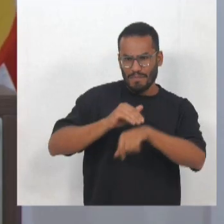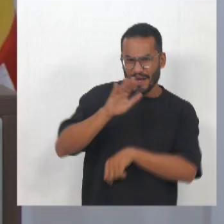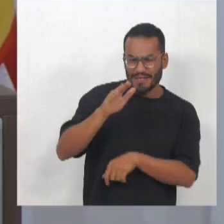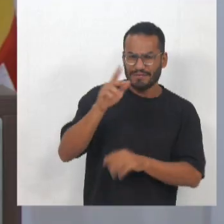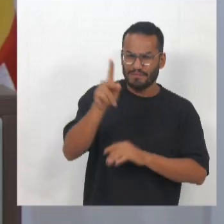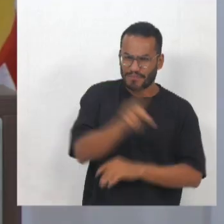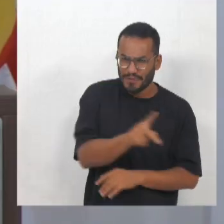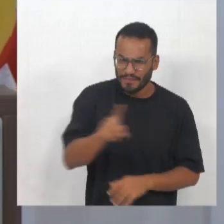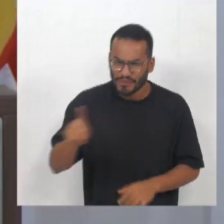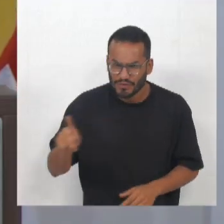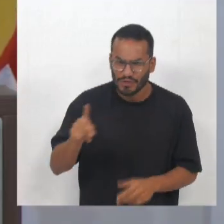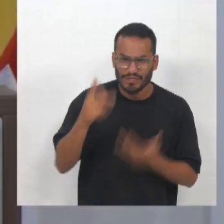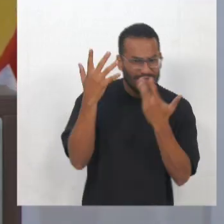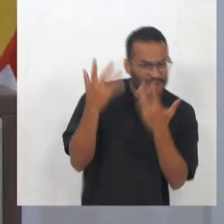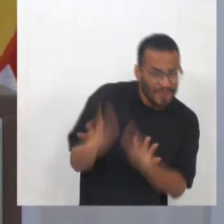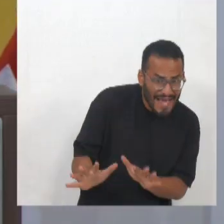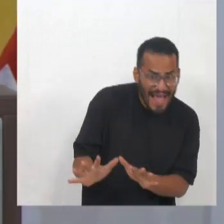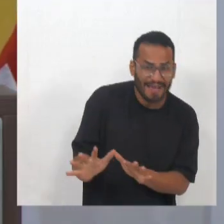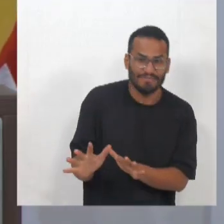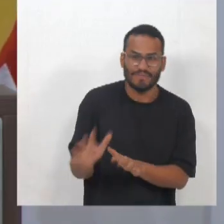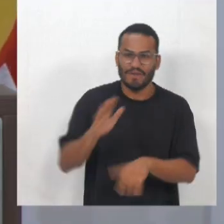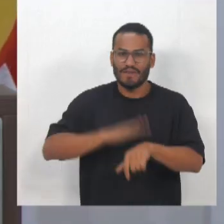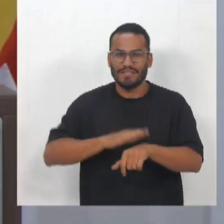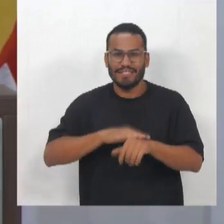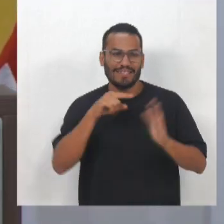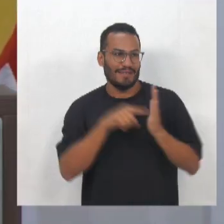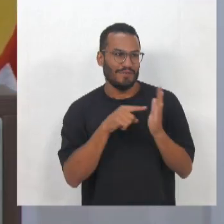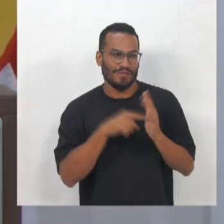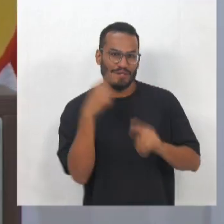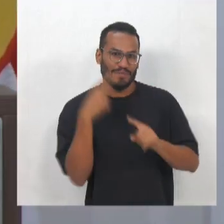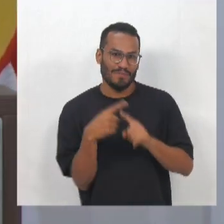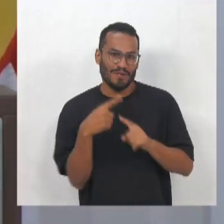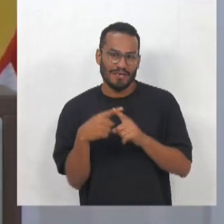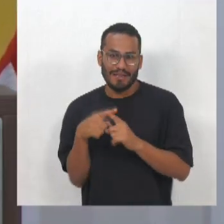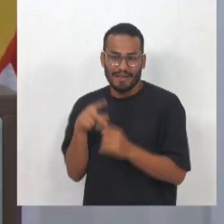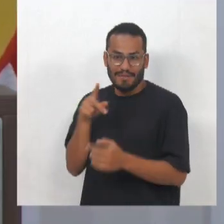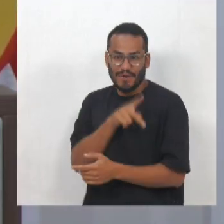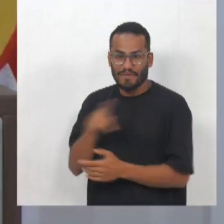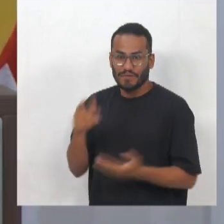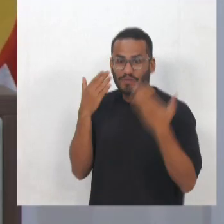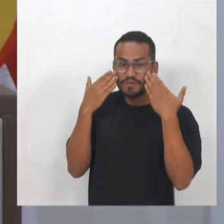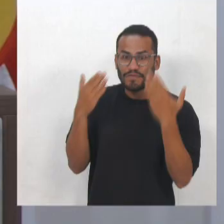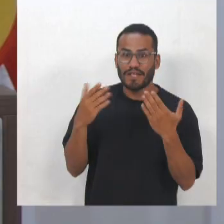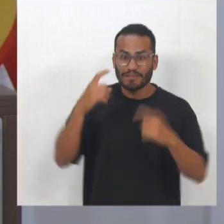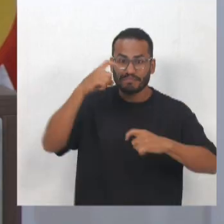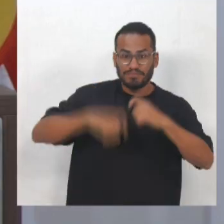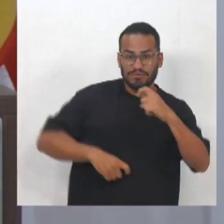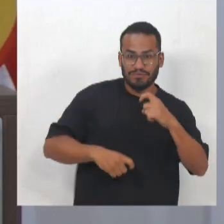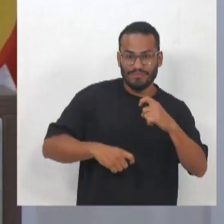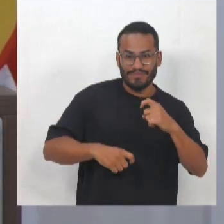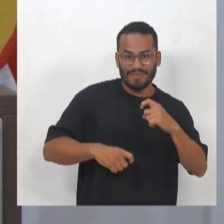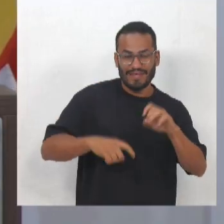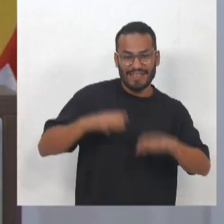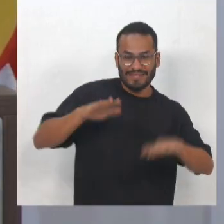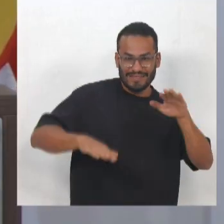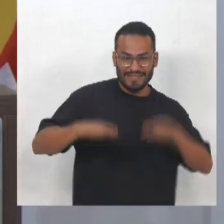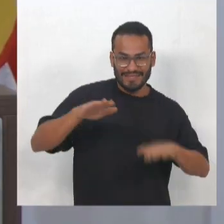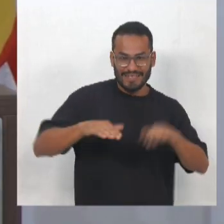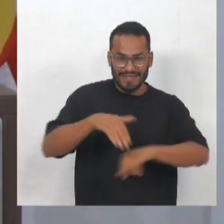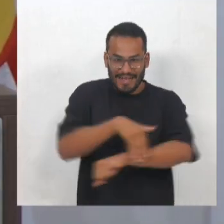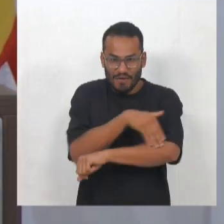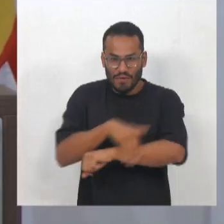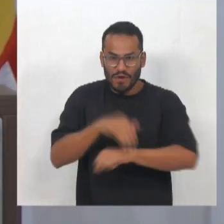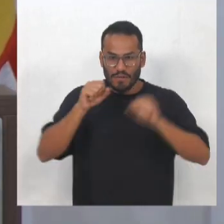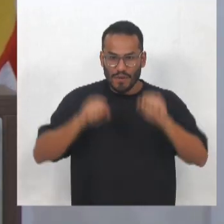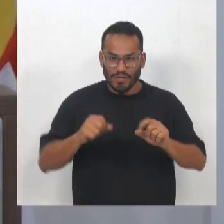os professores não querem mais fazer a denúncia, porque coloca ele muitas vezes frente a frente ao abusador, que muitas vezes está na rua e